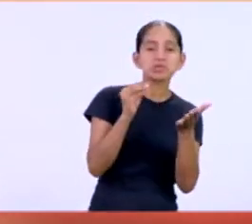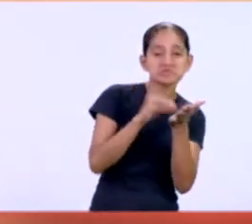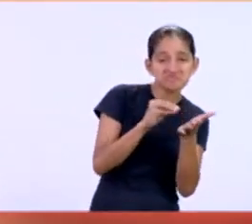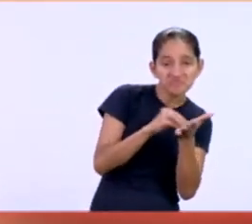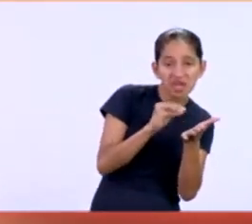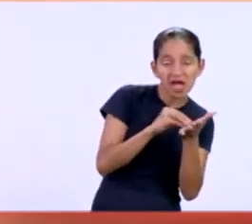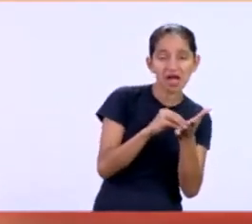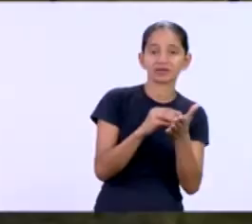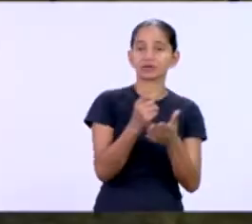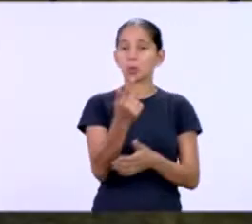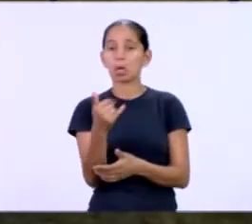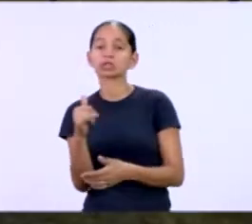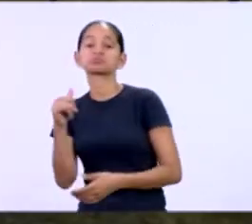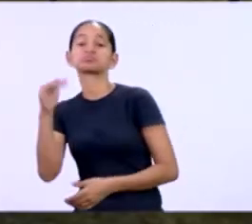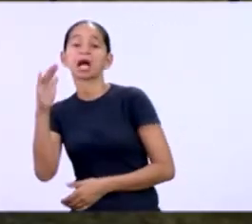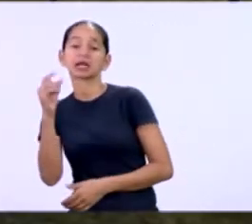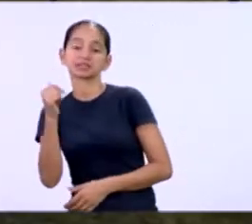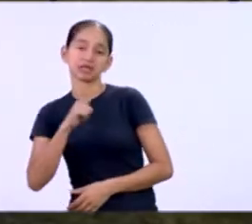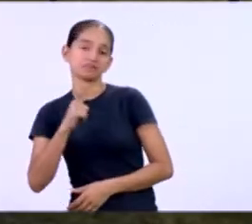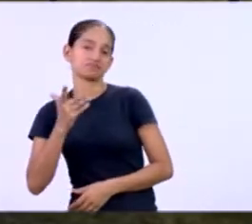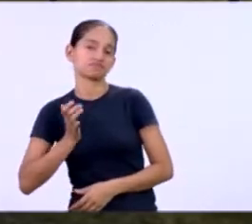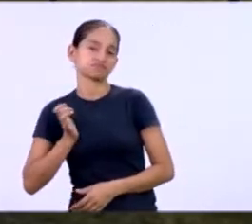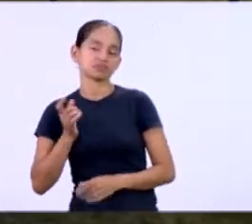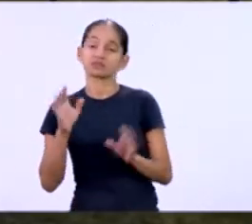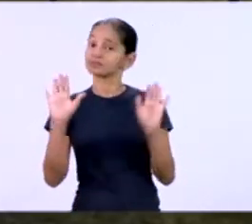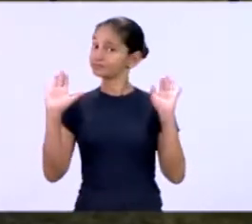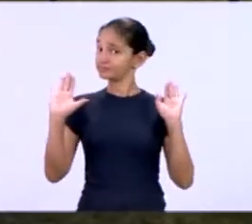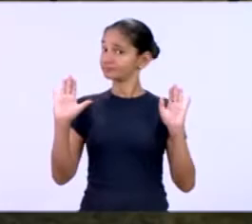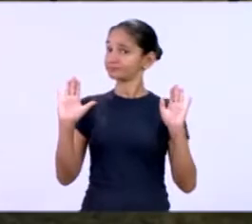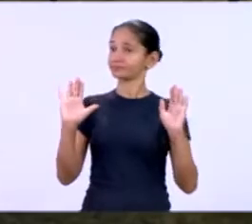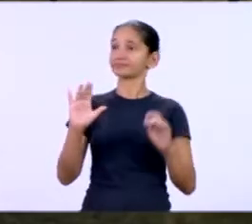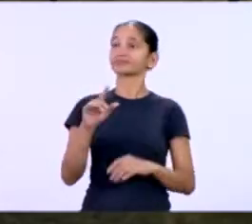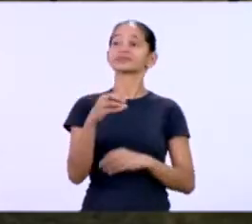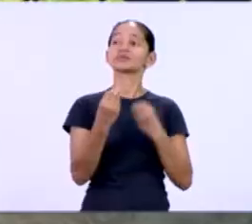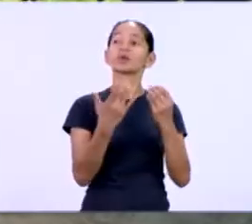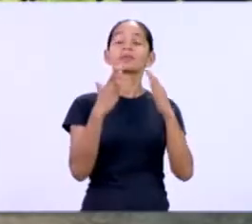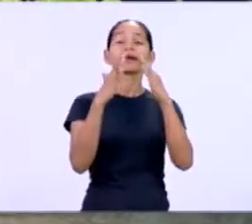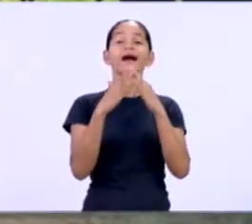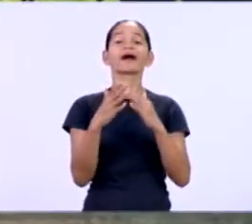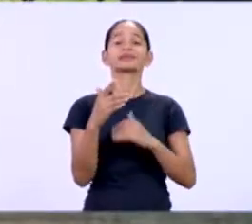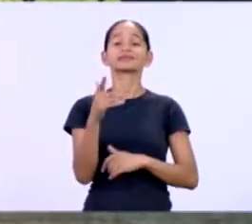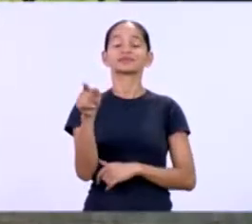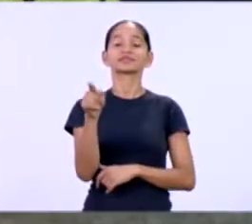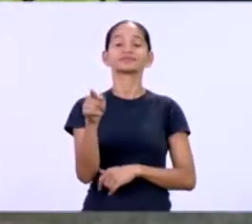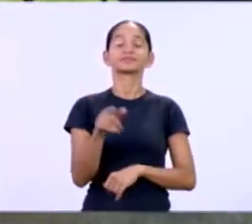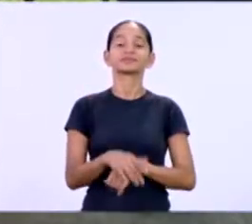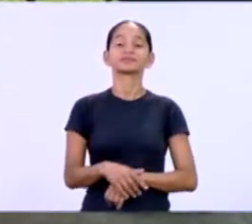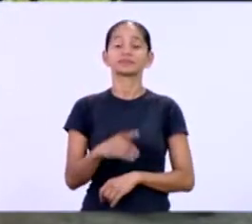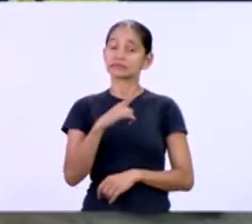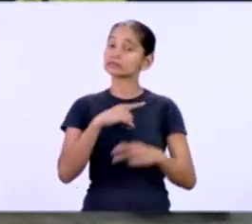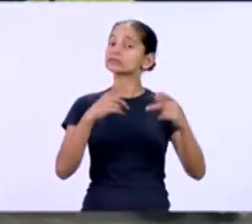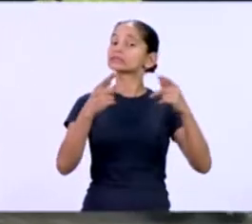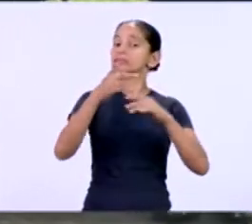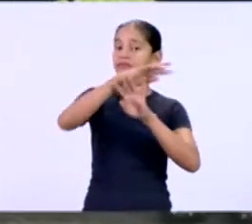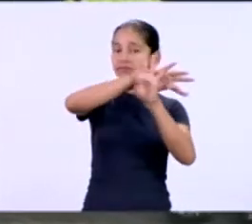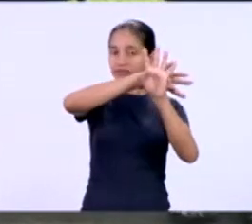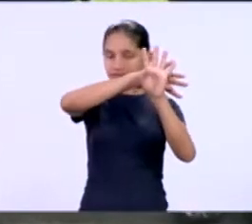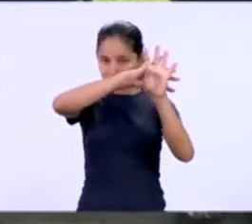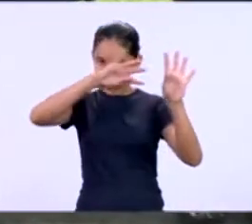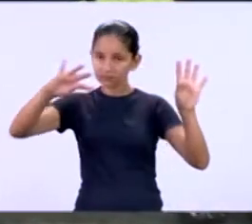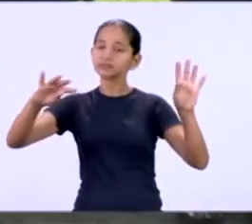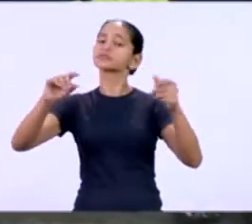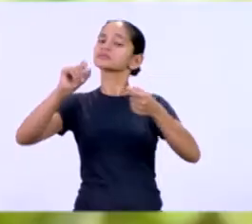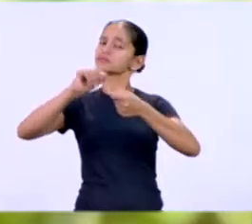tenho um controle melhor nos meus gastos. Perfeito. Agora, Luciana, conta pra gente, você também tem um controle em casa, né? Sim, fazer uma planilha ou no Excel ou